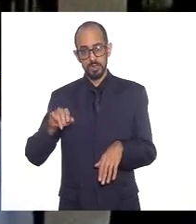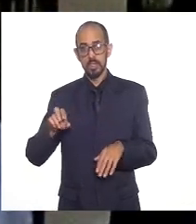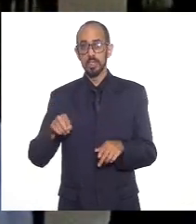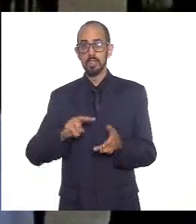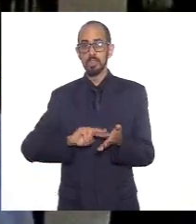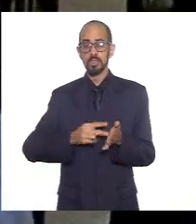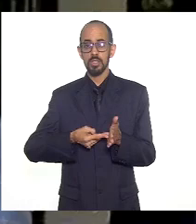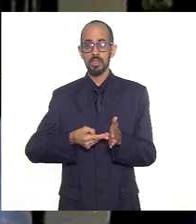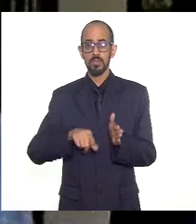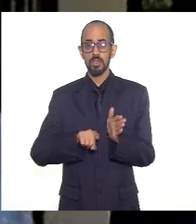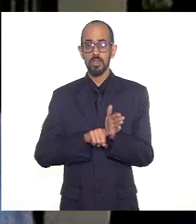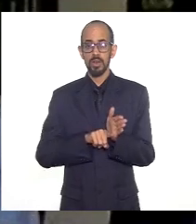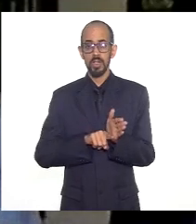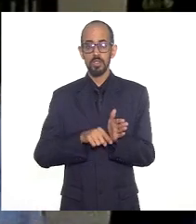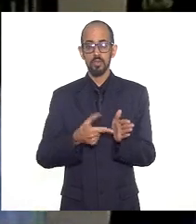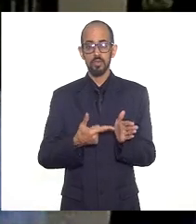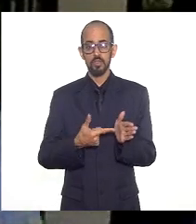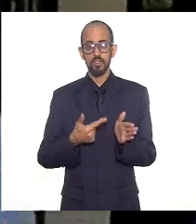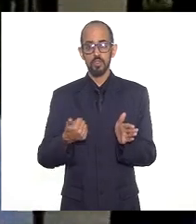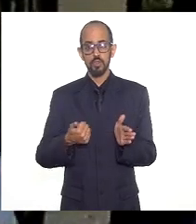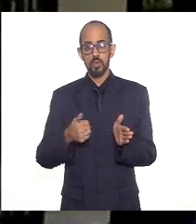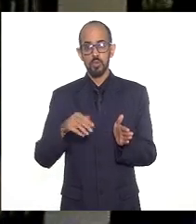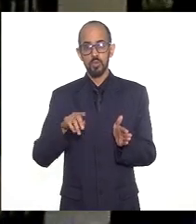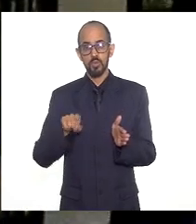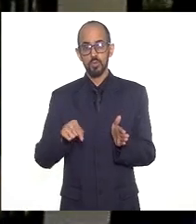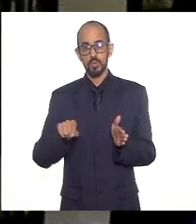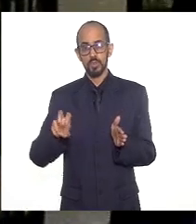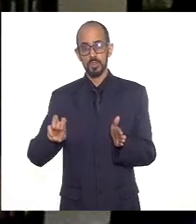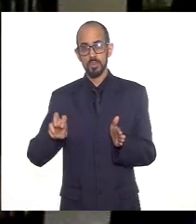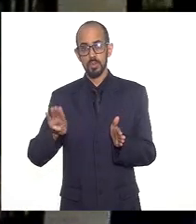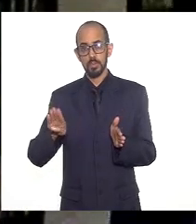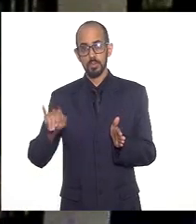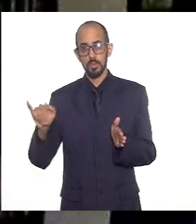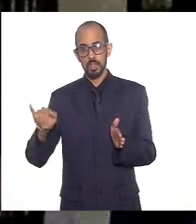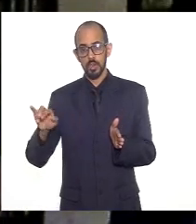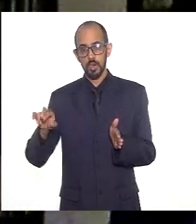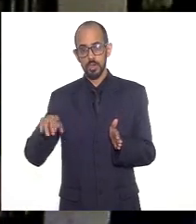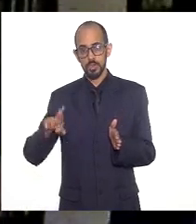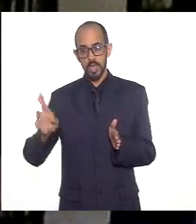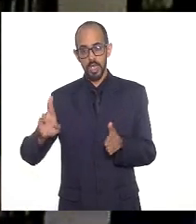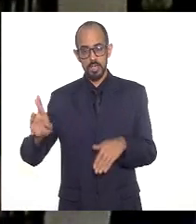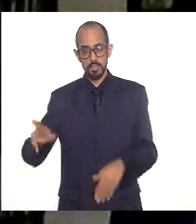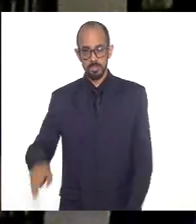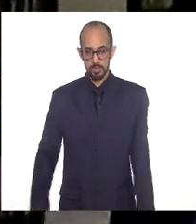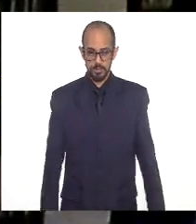de 21,5 bilhões de reais.